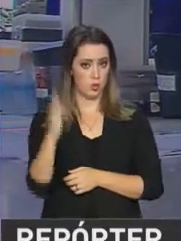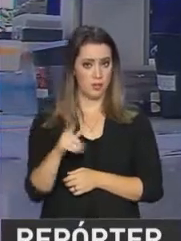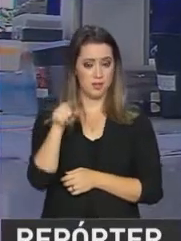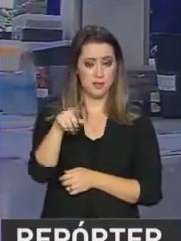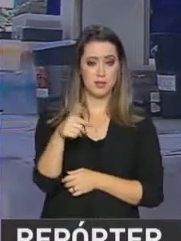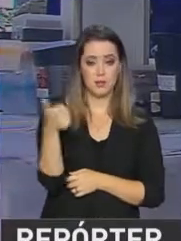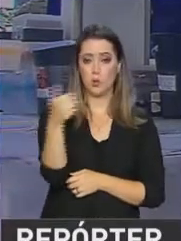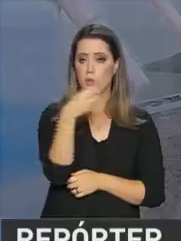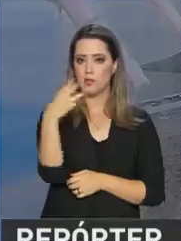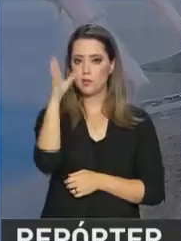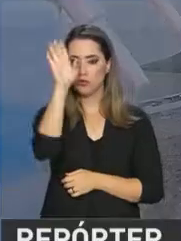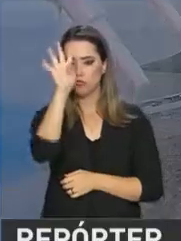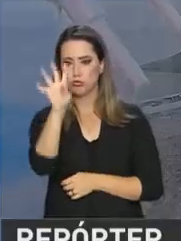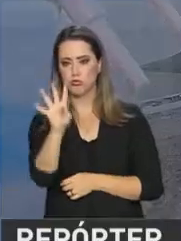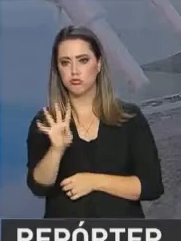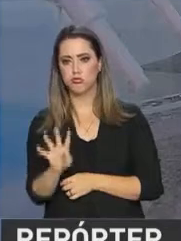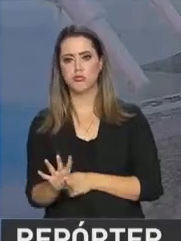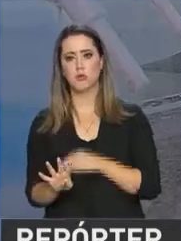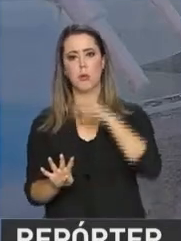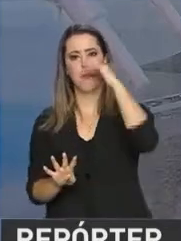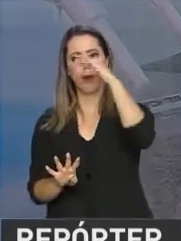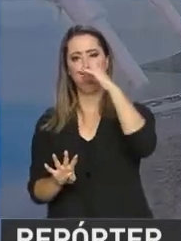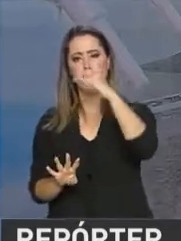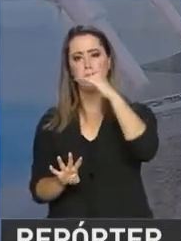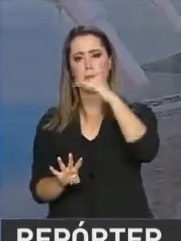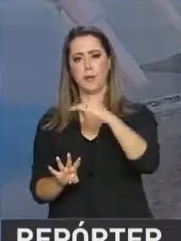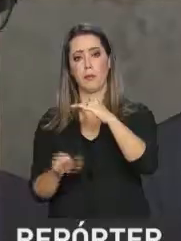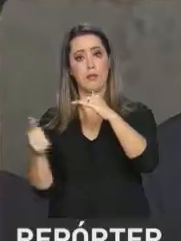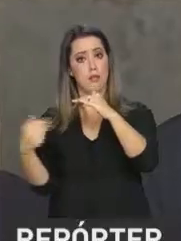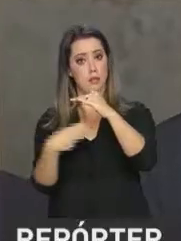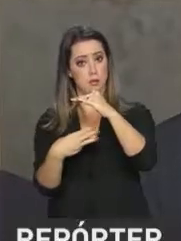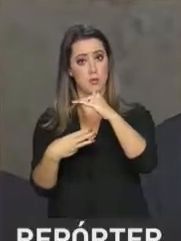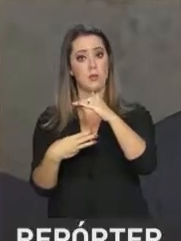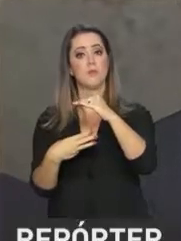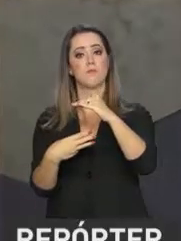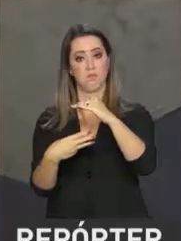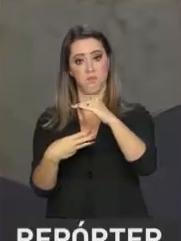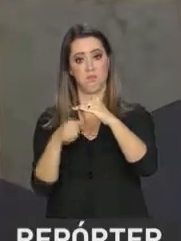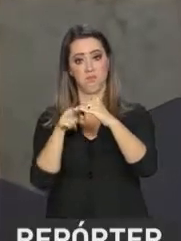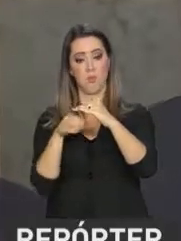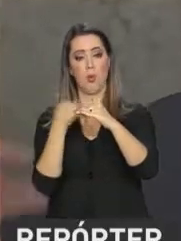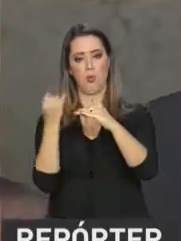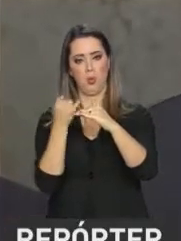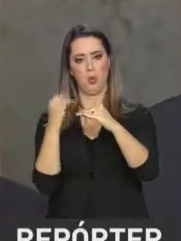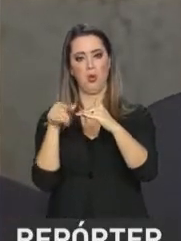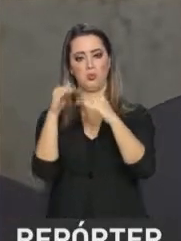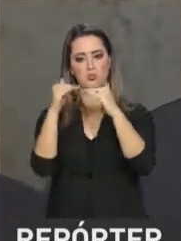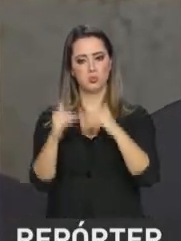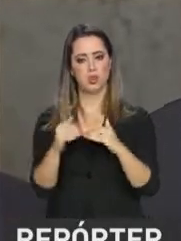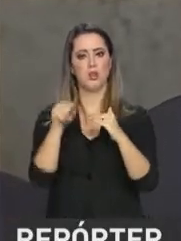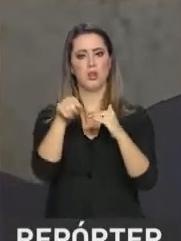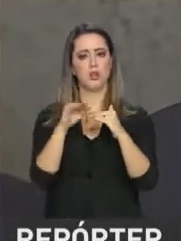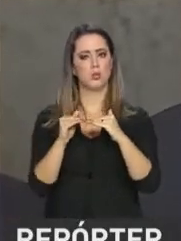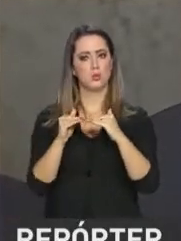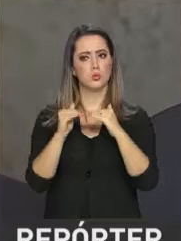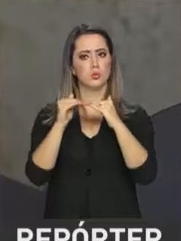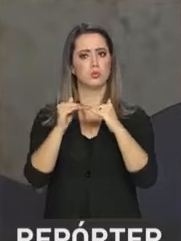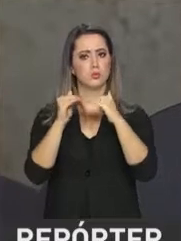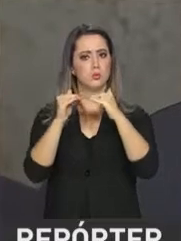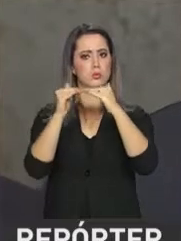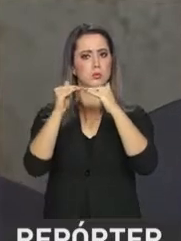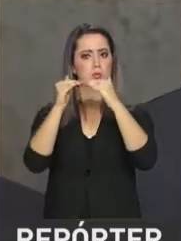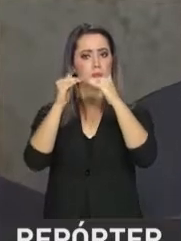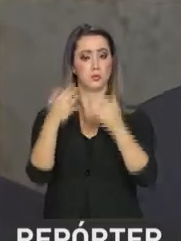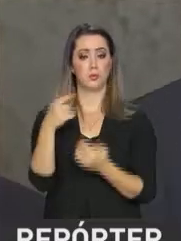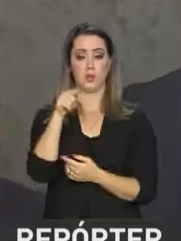13ª posição em produção científica no mundo para o presidente da embrapa a regulamentação vai fazer com